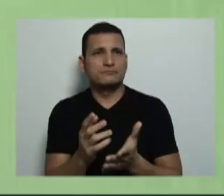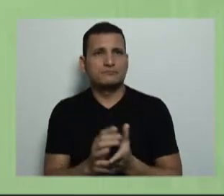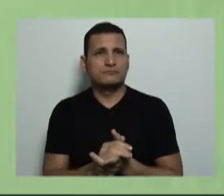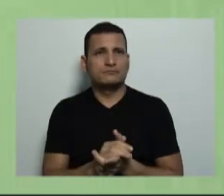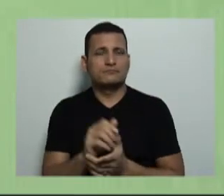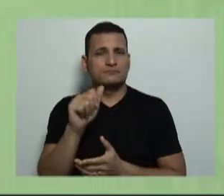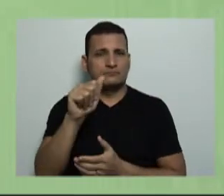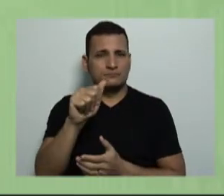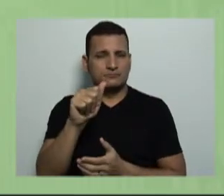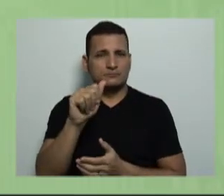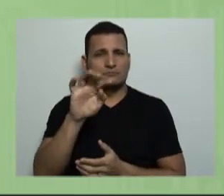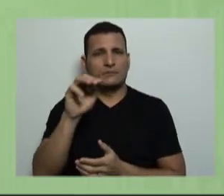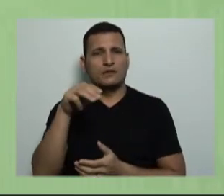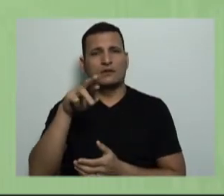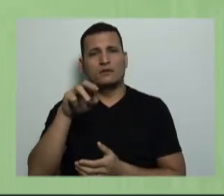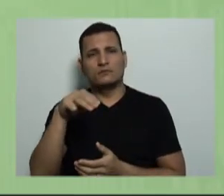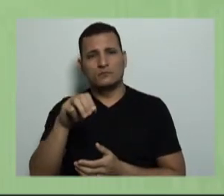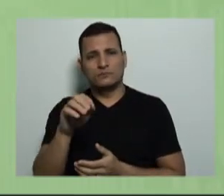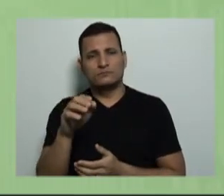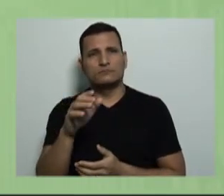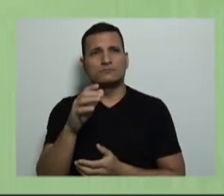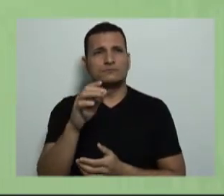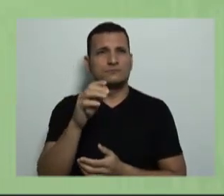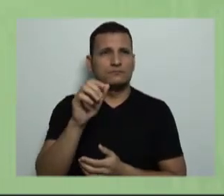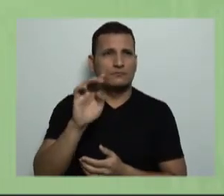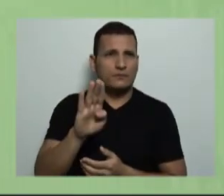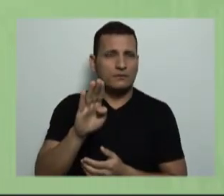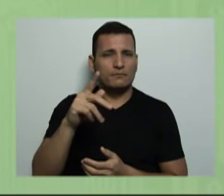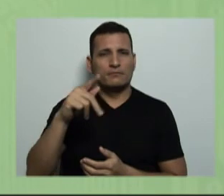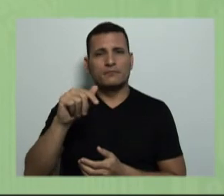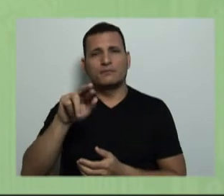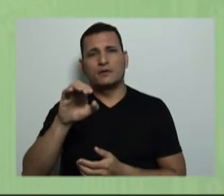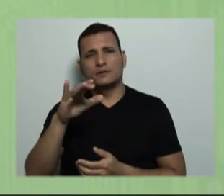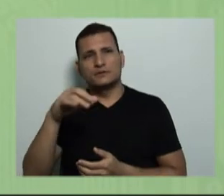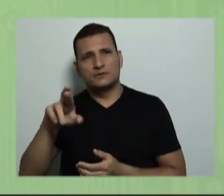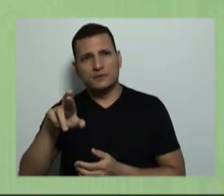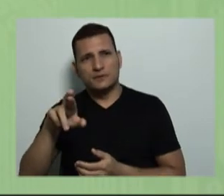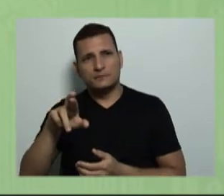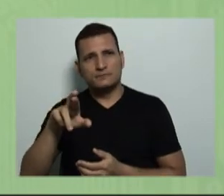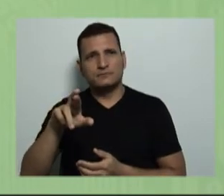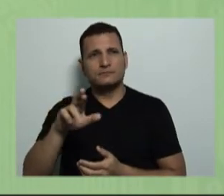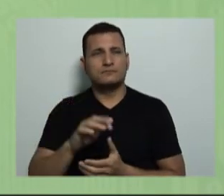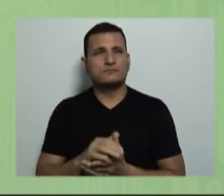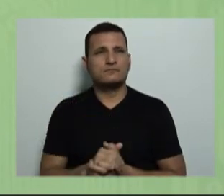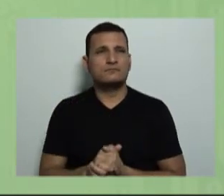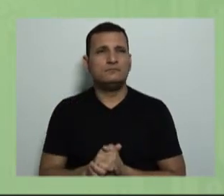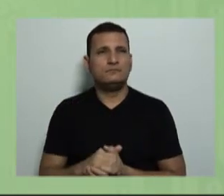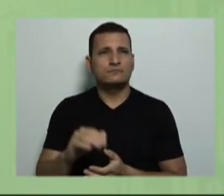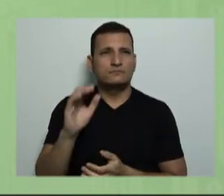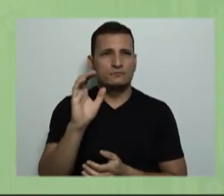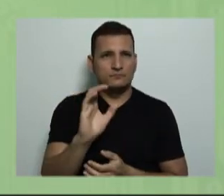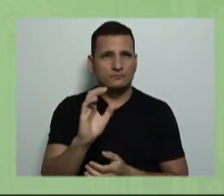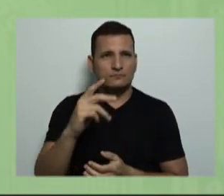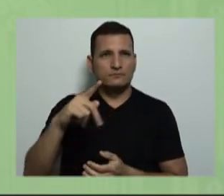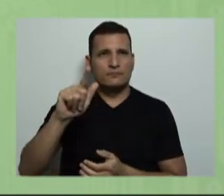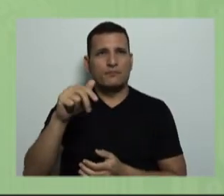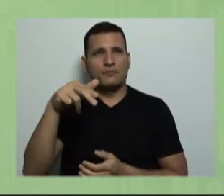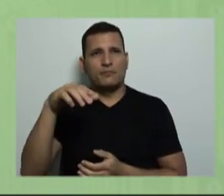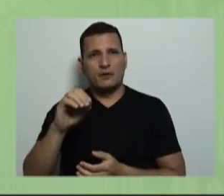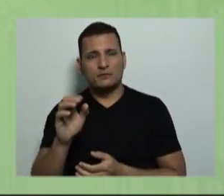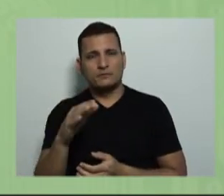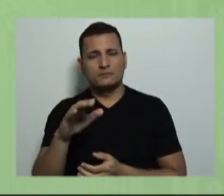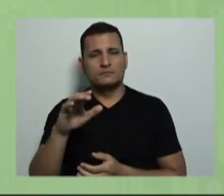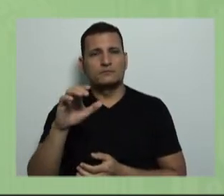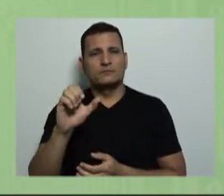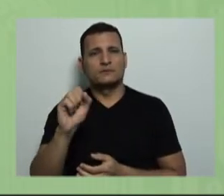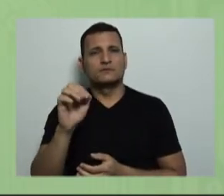A. Termo de compromisso de estágio. Letra B. Parecer sobre a adequação estrutural do ambiente de estágio. Letra C. Plano